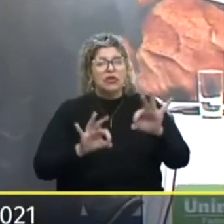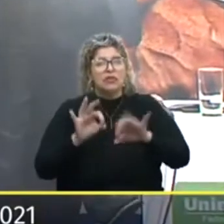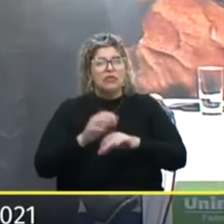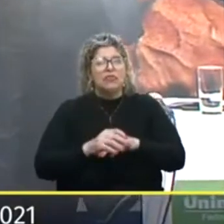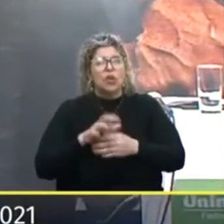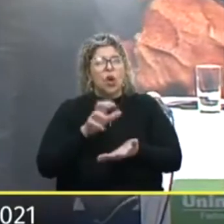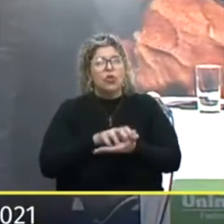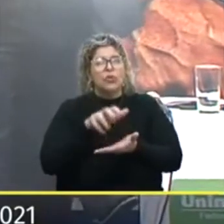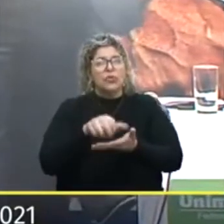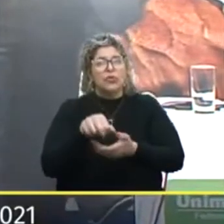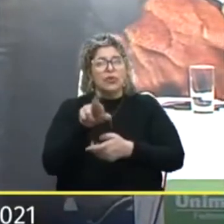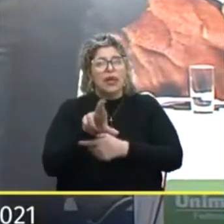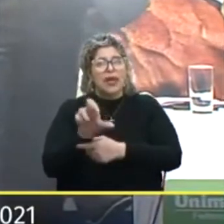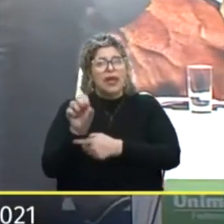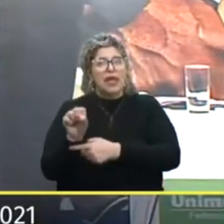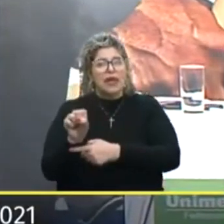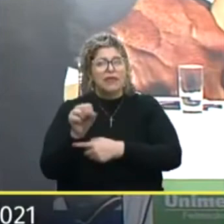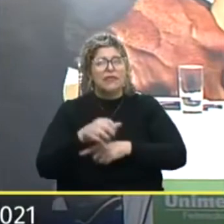RS